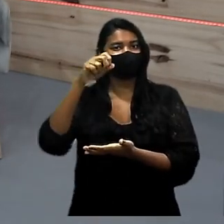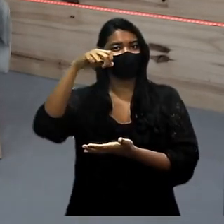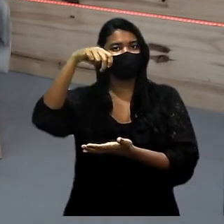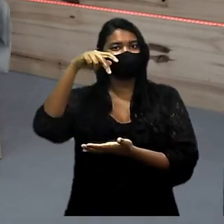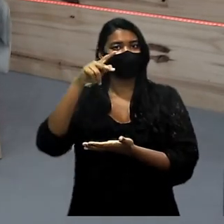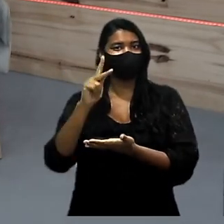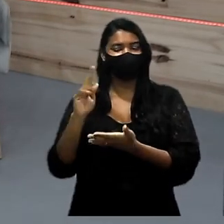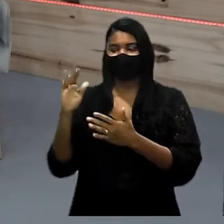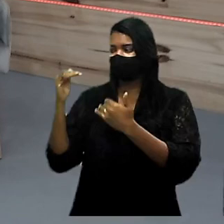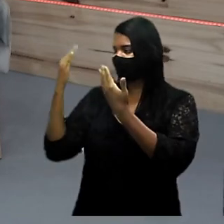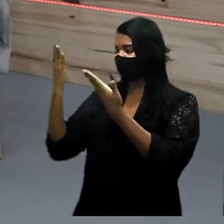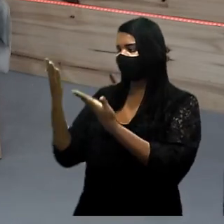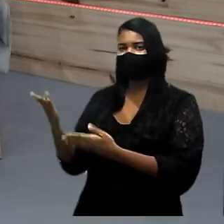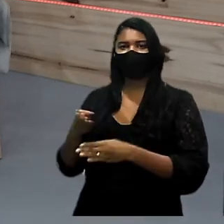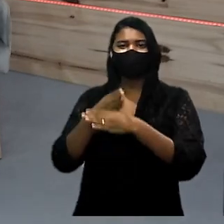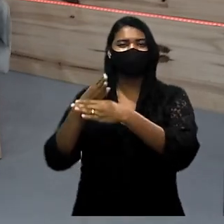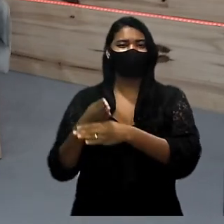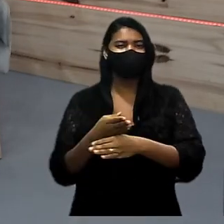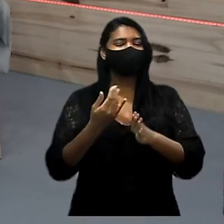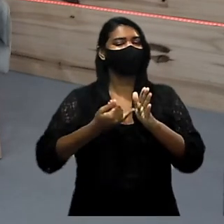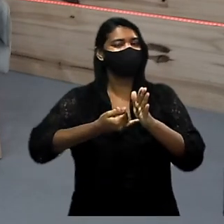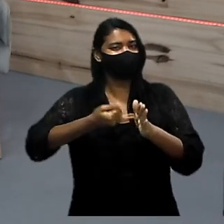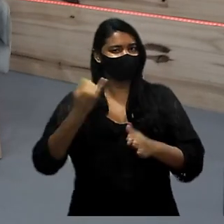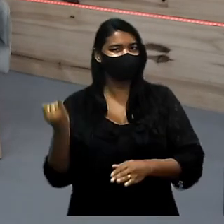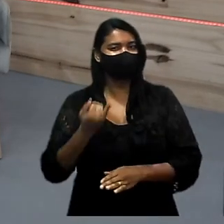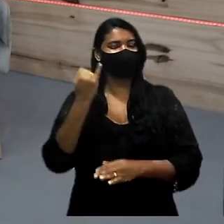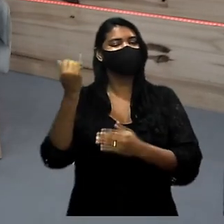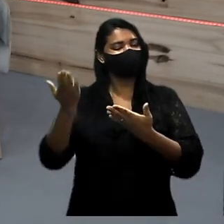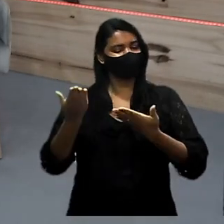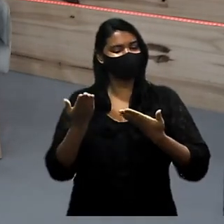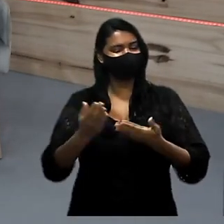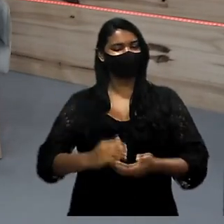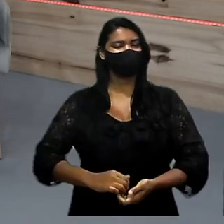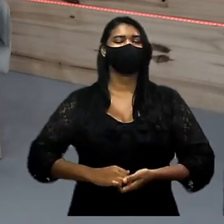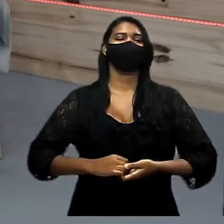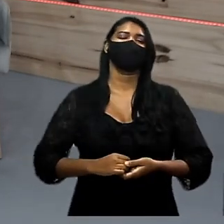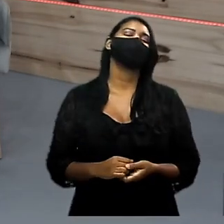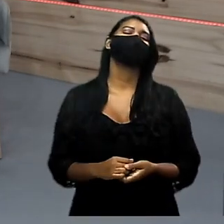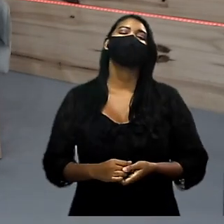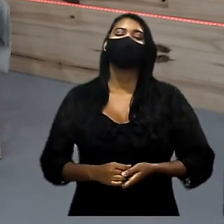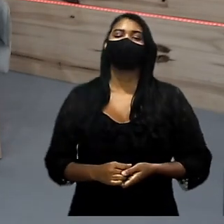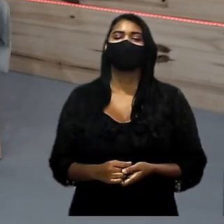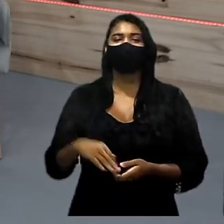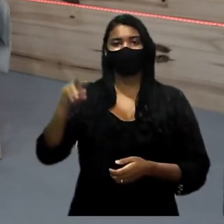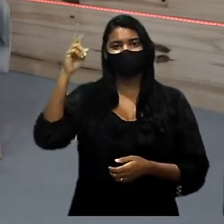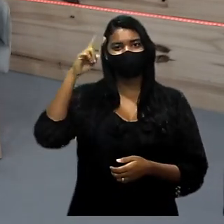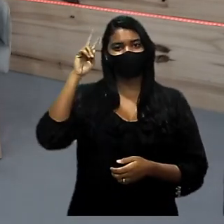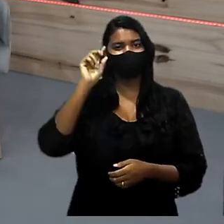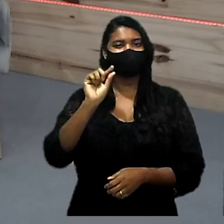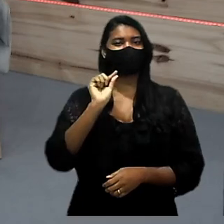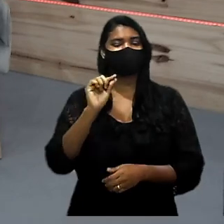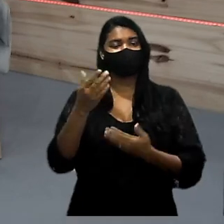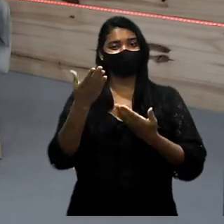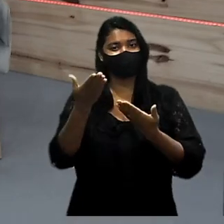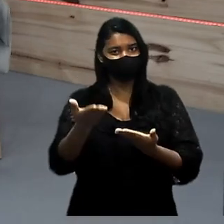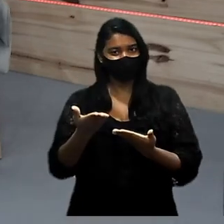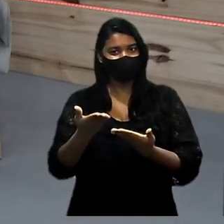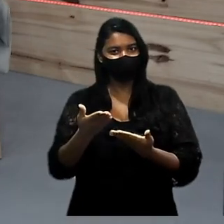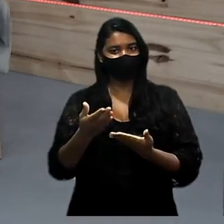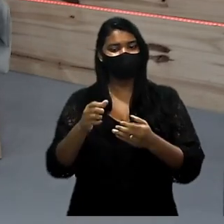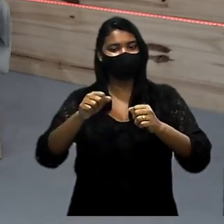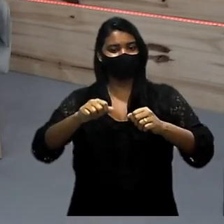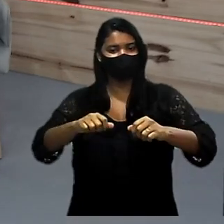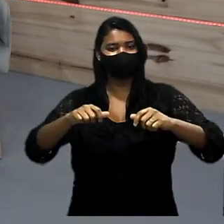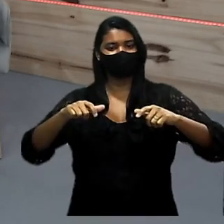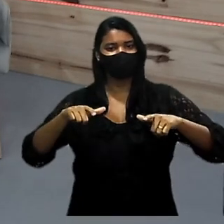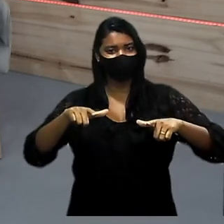do vídeo. Se inscreve que ainda dá tempo. Fica conosco junto, tá certo? Lembrando que para que você tenha a